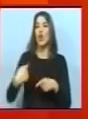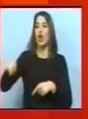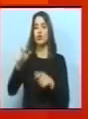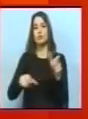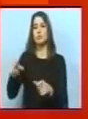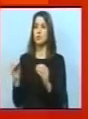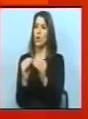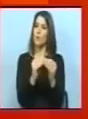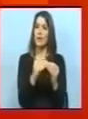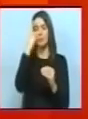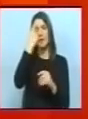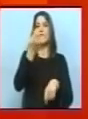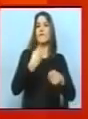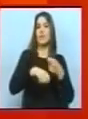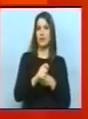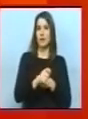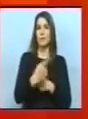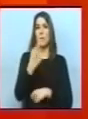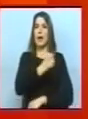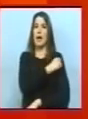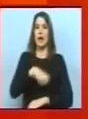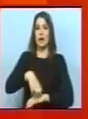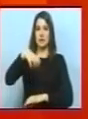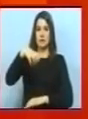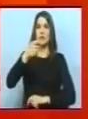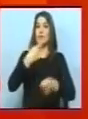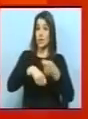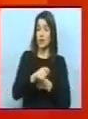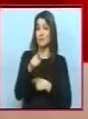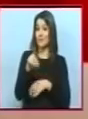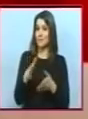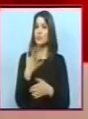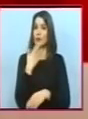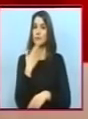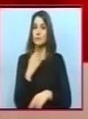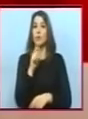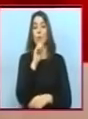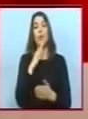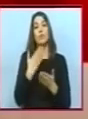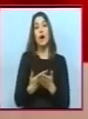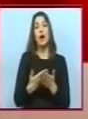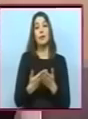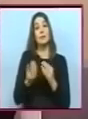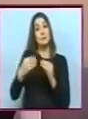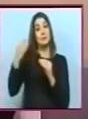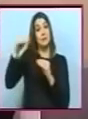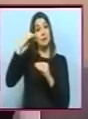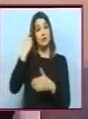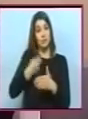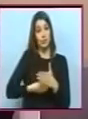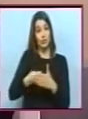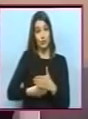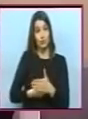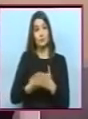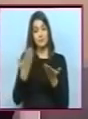o bem. E vender o bem gera, e aí é que é preciso ter alguma cautela, pode gerar mais valias. Porque mais impostos.